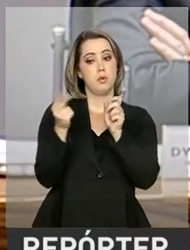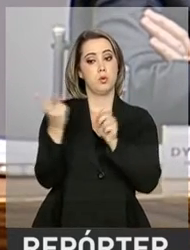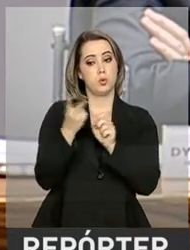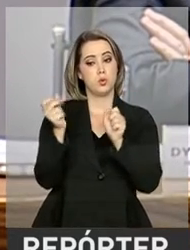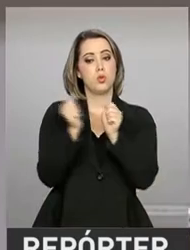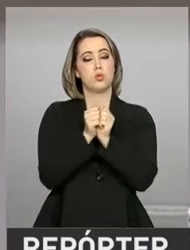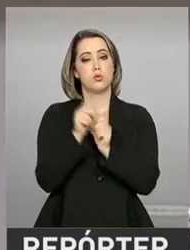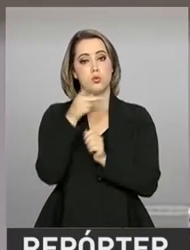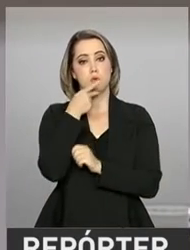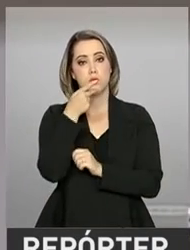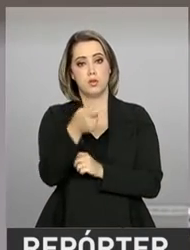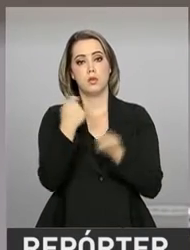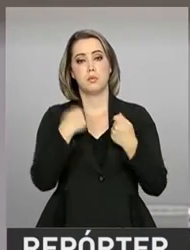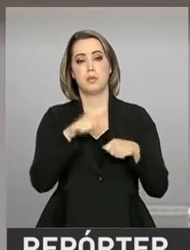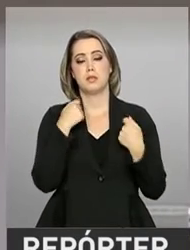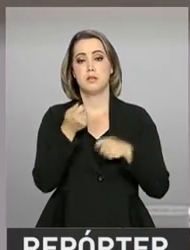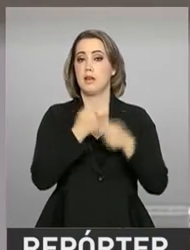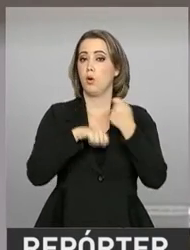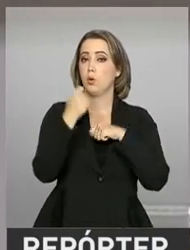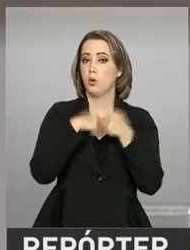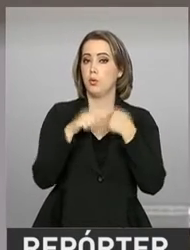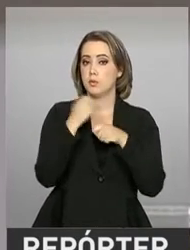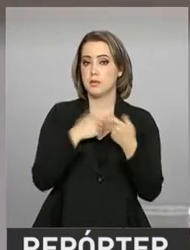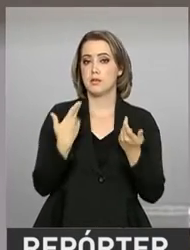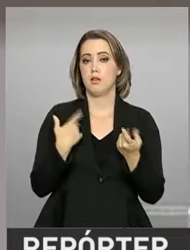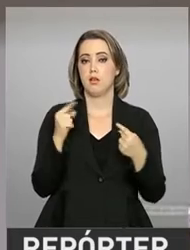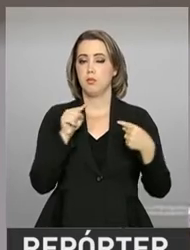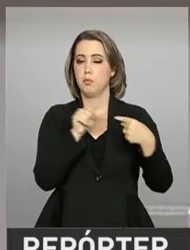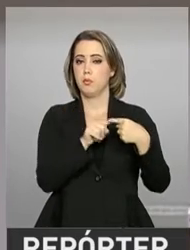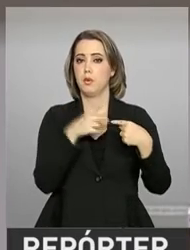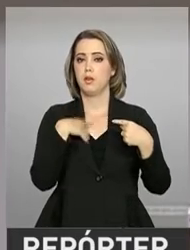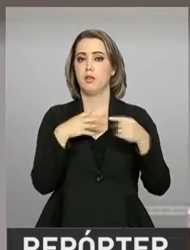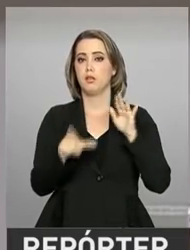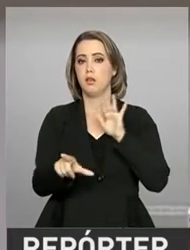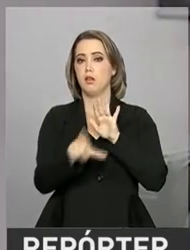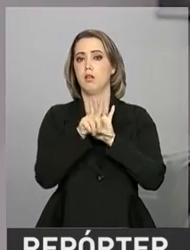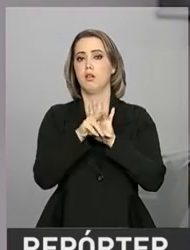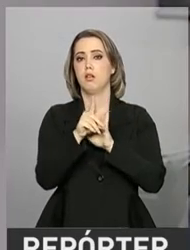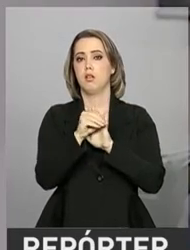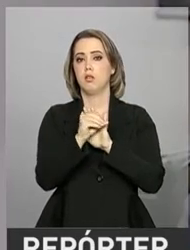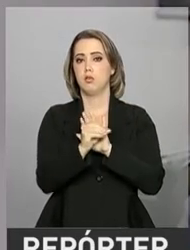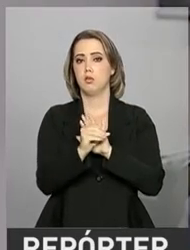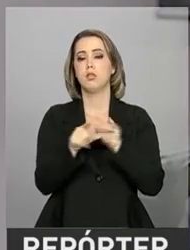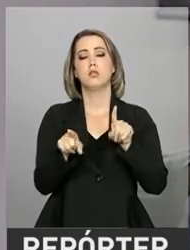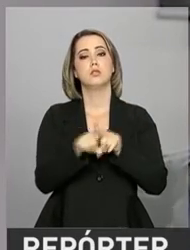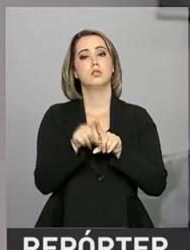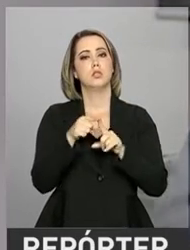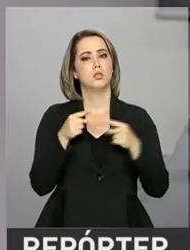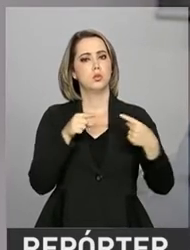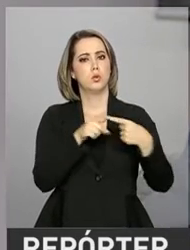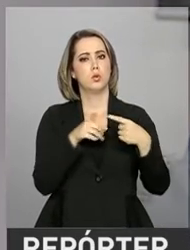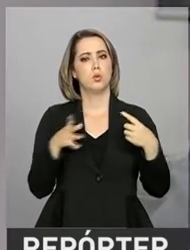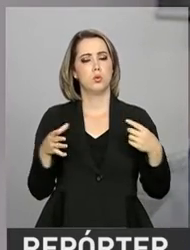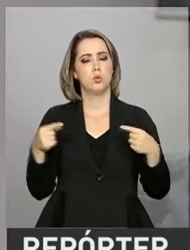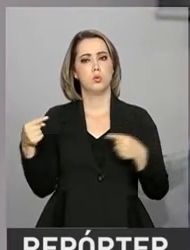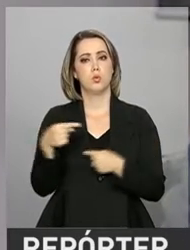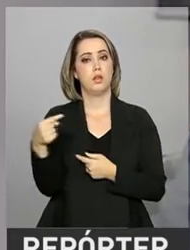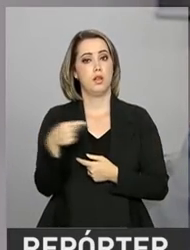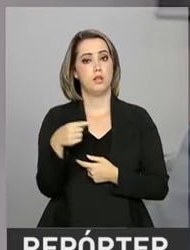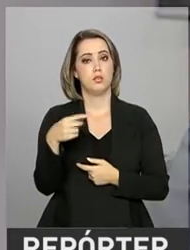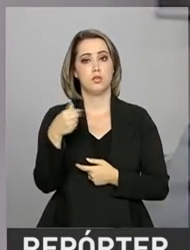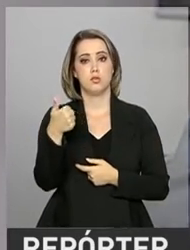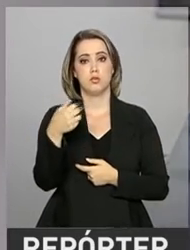vai ter que economizar para alcançar a meta estabelecida na lei orçamentária anual fechar o ano com saldo negativo de